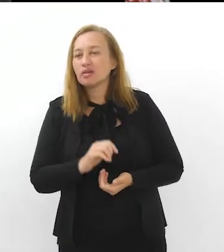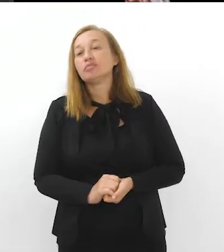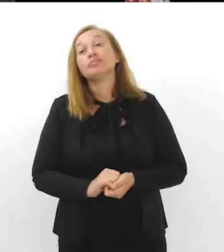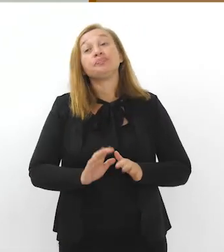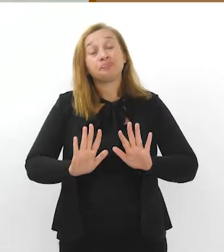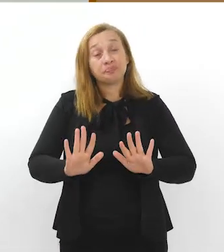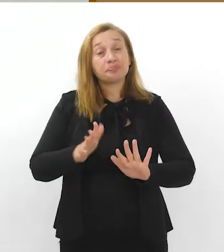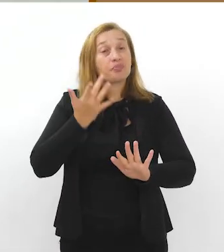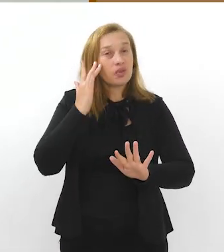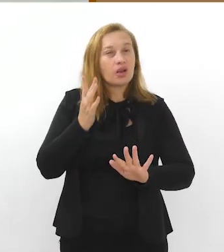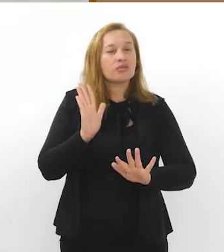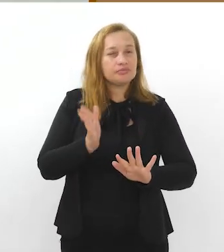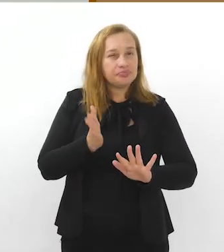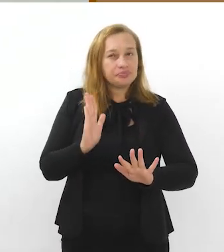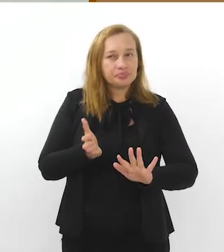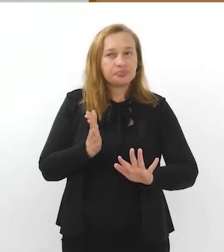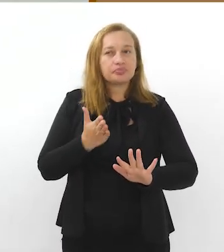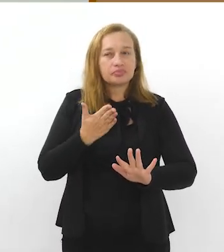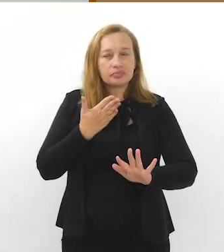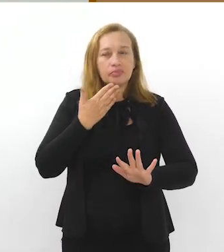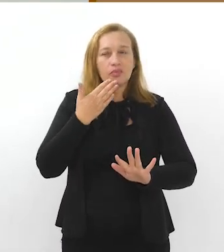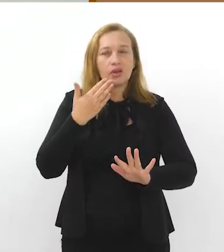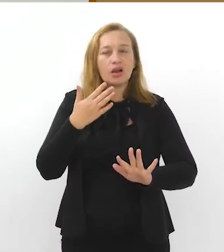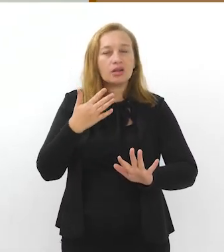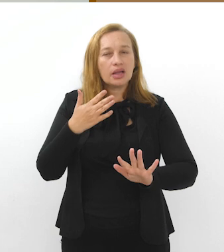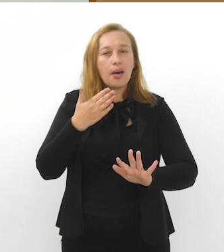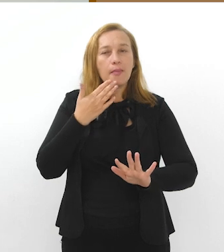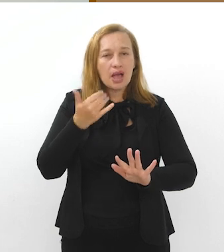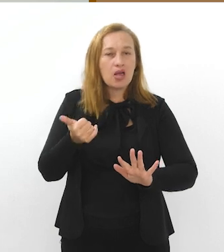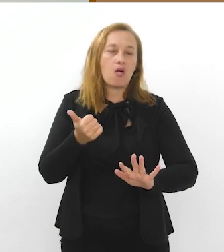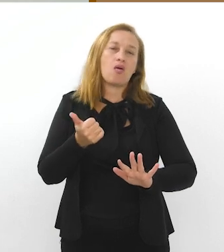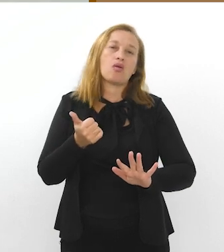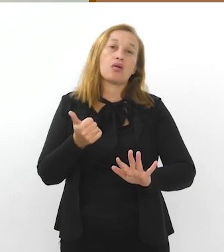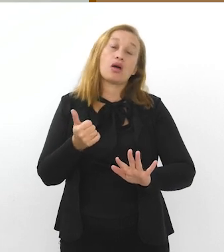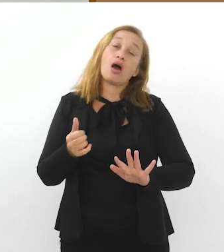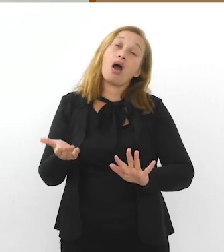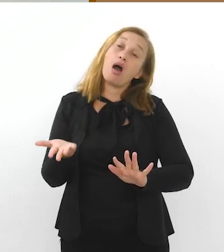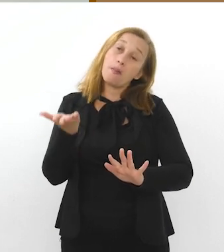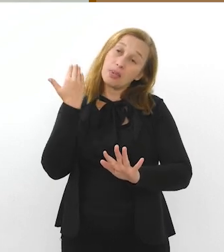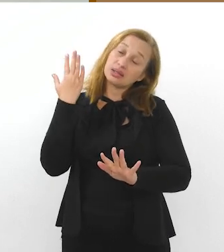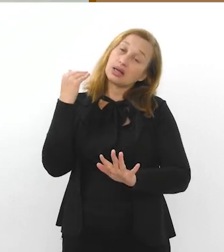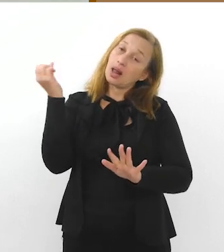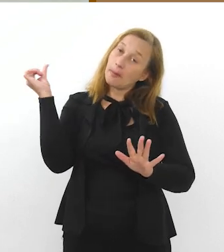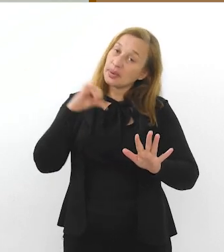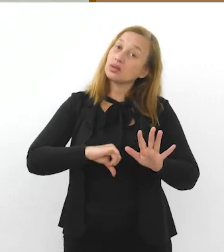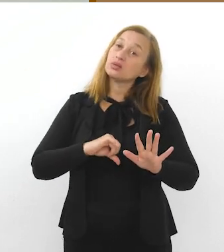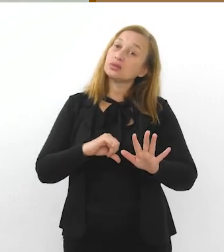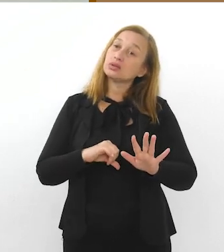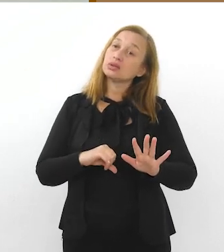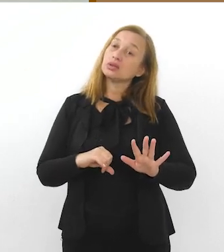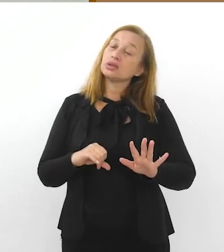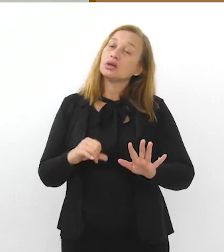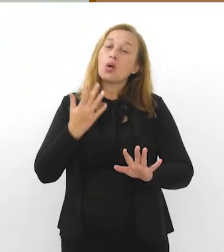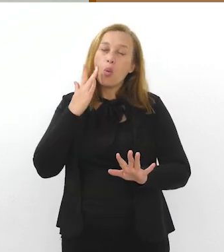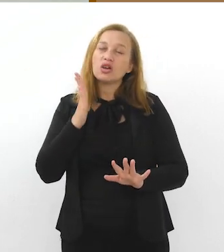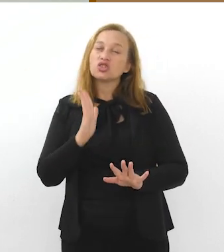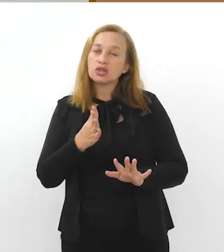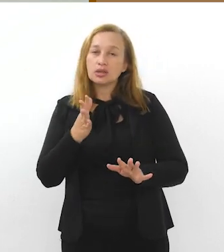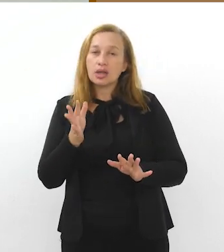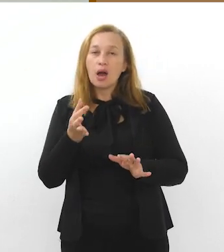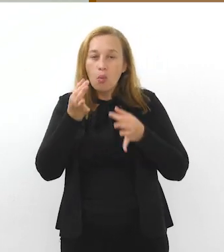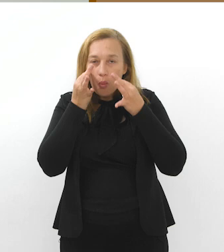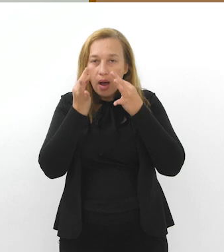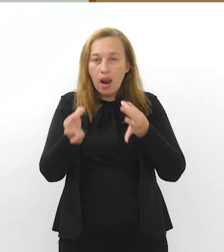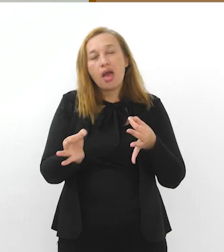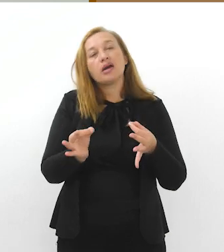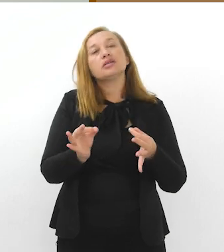né? mas eu acho que já está tendo um despertar para isso. Era bem pior, né? Acho que já está tendo